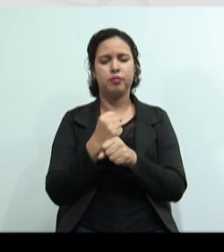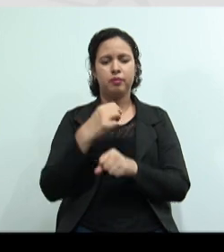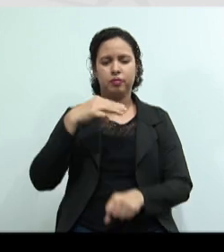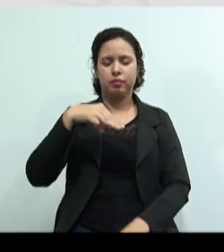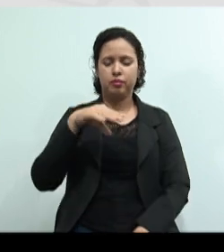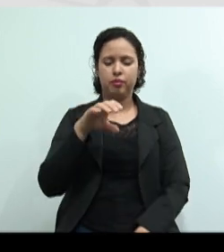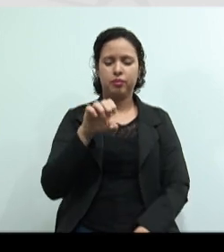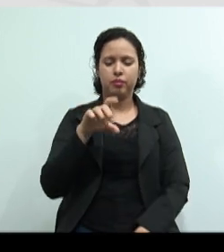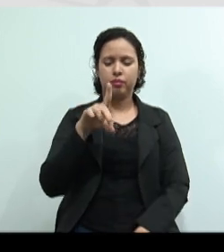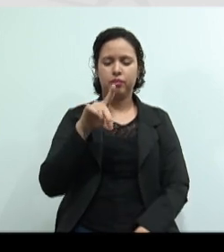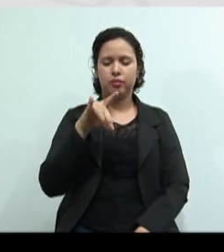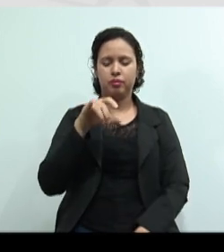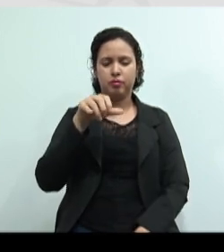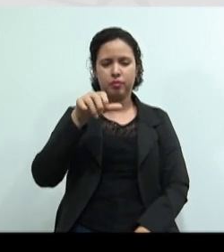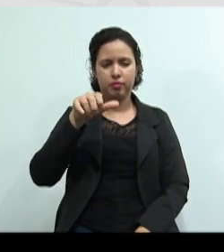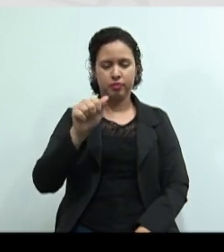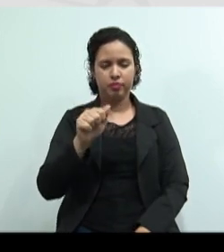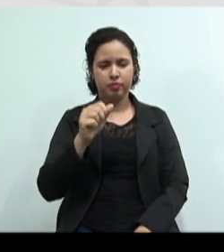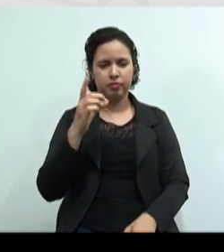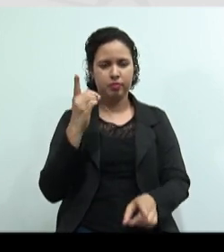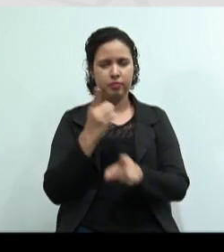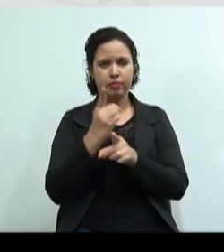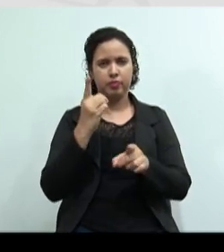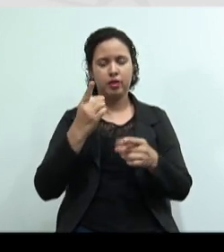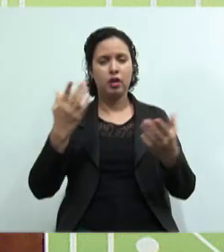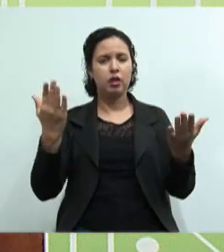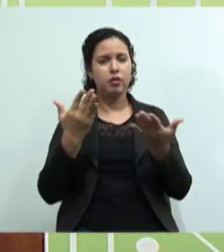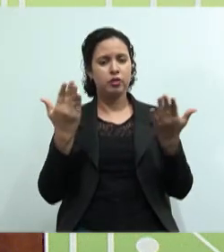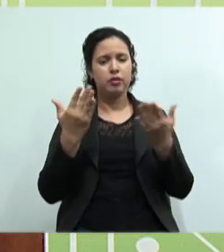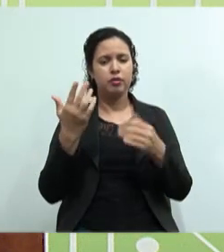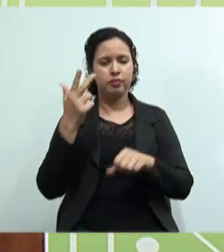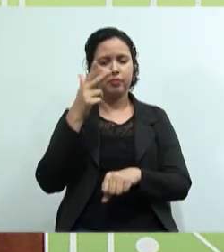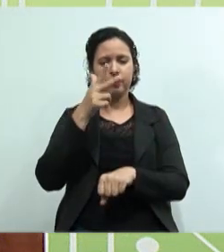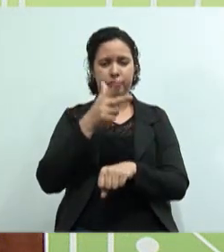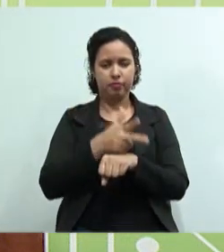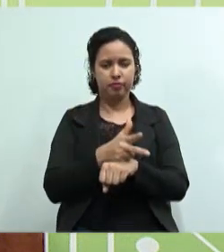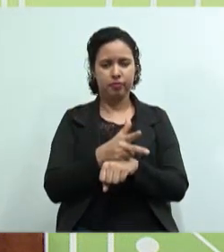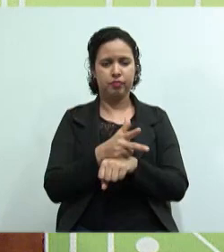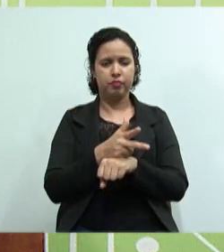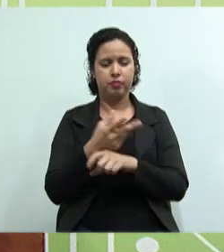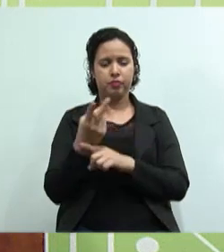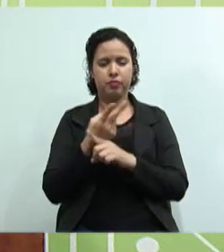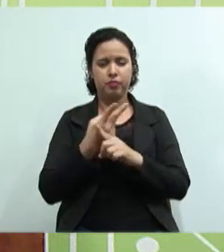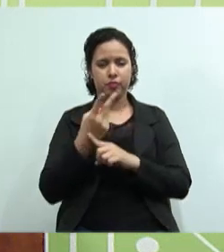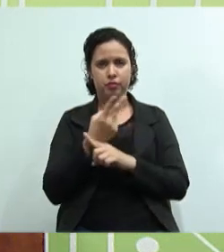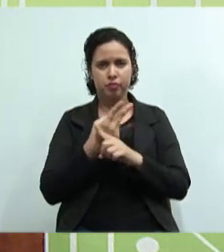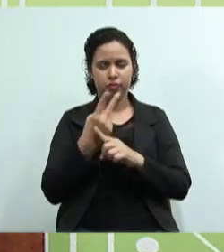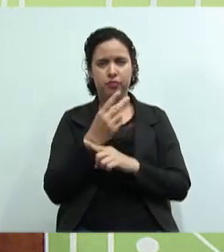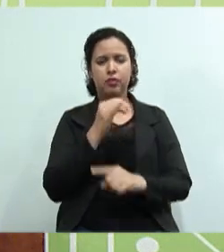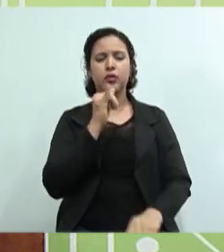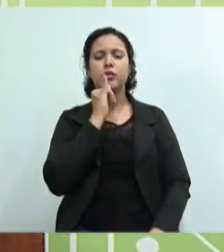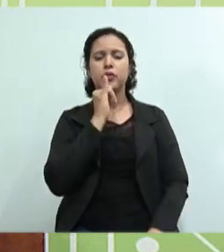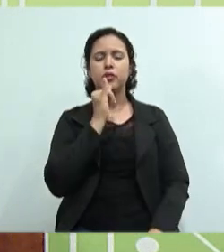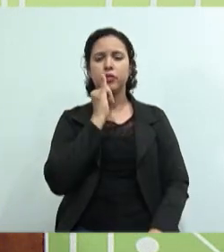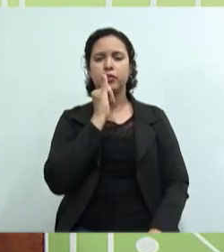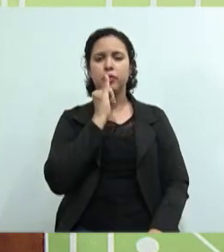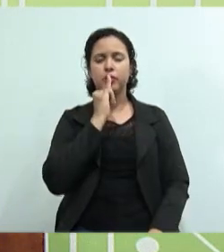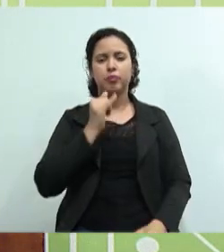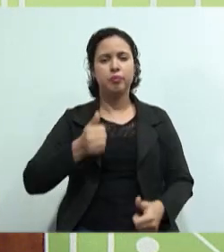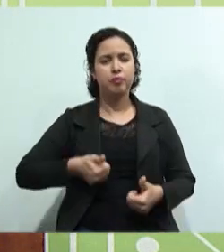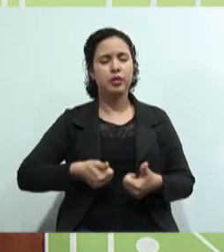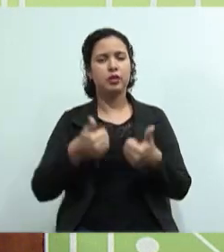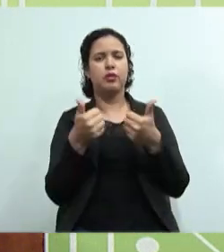Para a gente encontrar o valor médio de compra. Bom, buscando exemplificar melhor